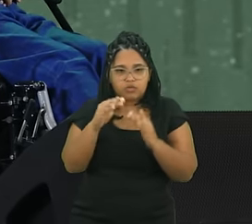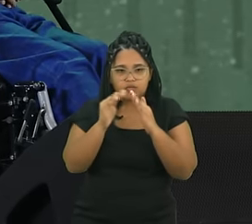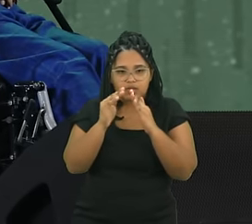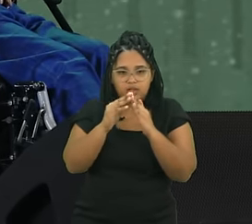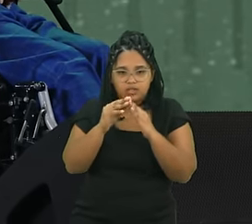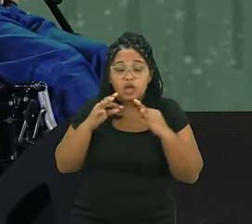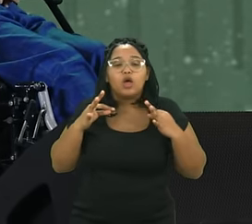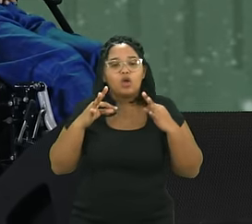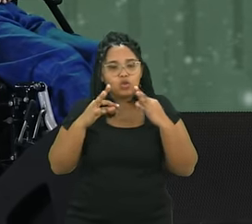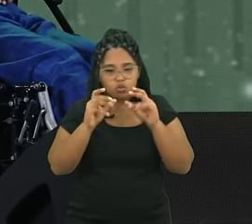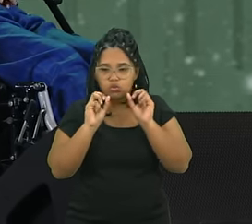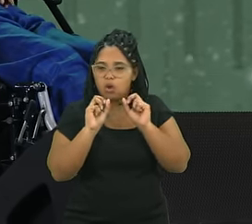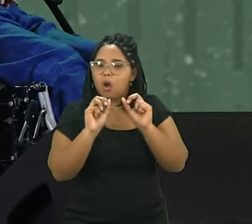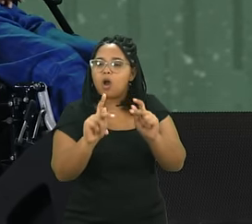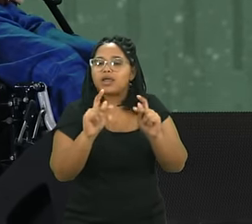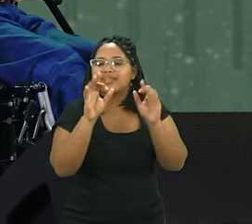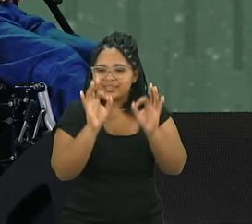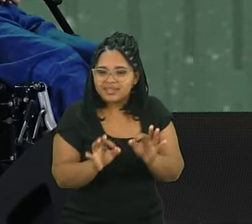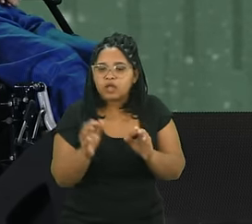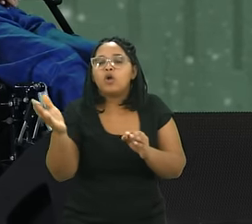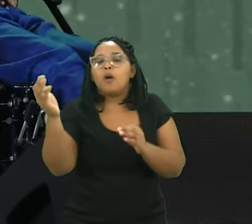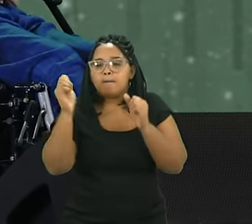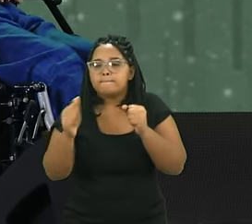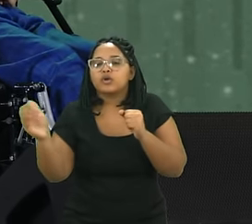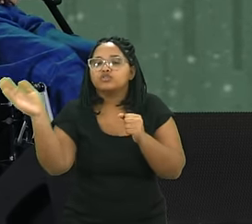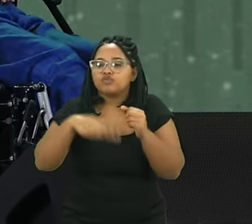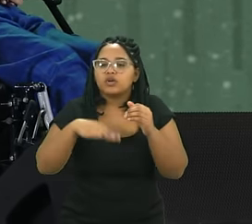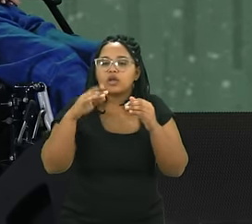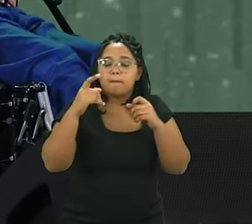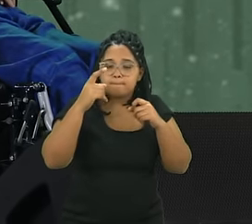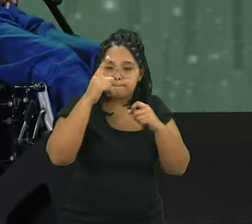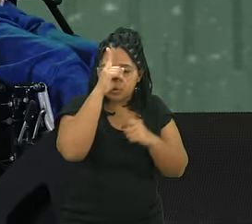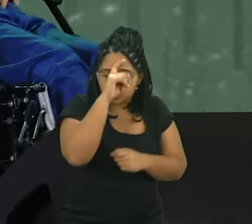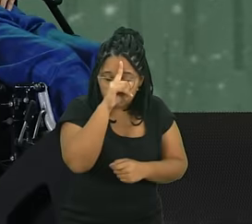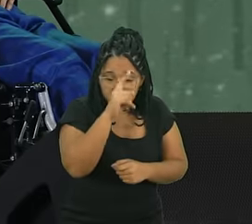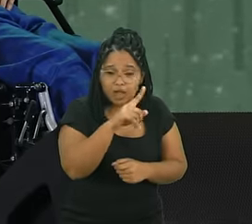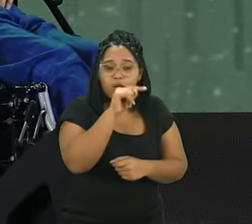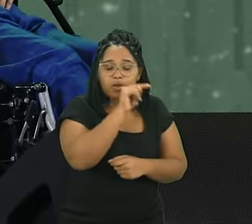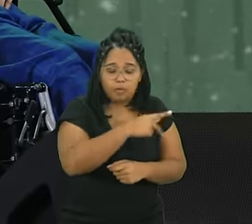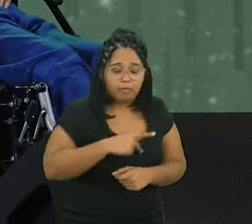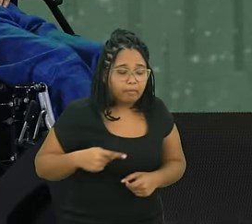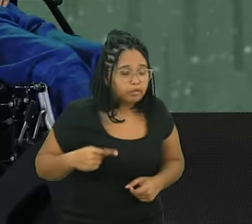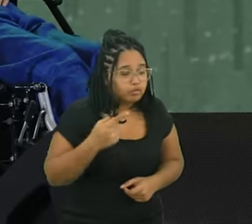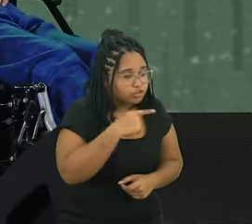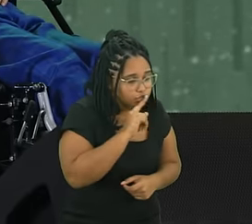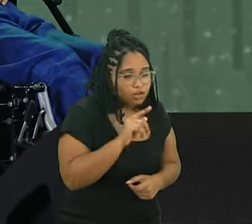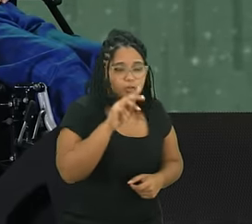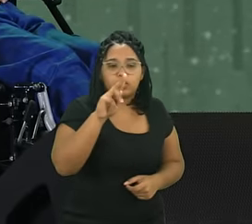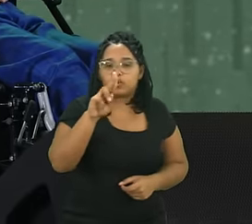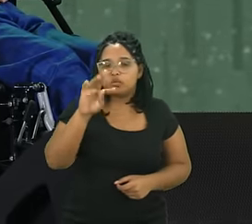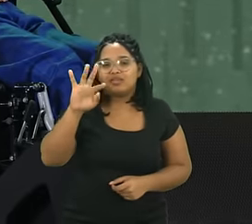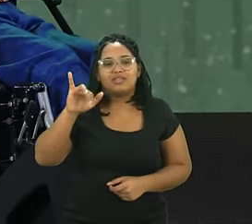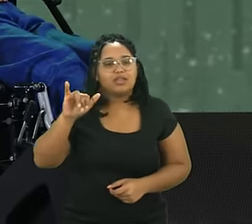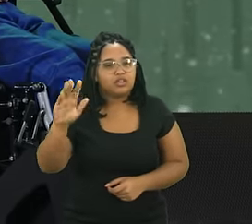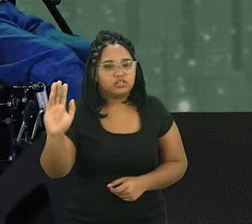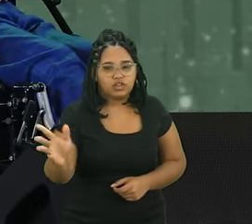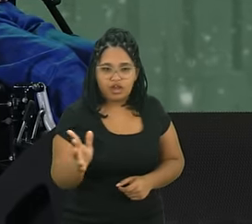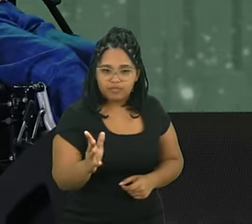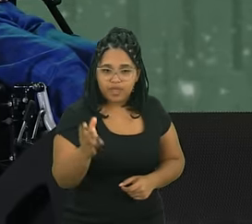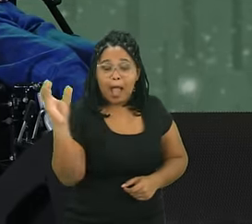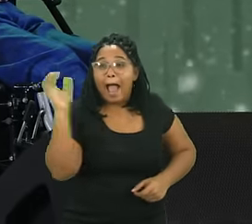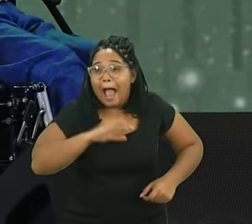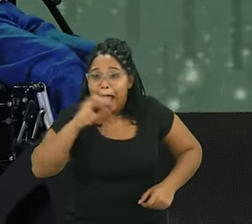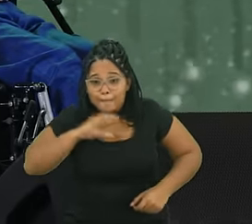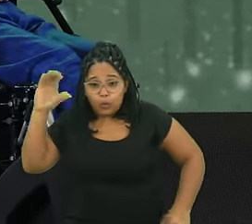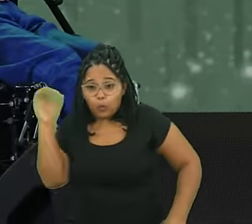correu tudo bem, pode vir para o hospital que o Lourival está indo para a UTI, está tudo bem e deu tudo certo. Rapidamente eu fui para o hospital.